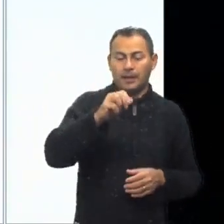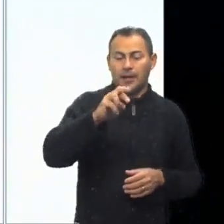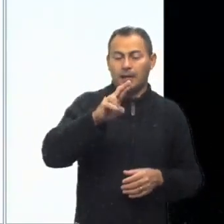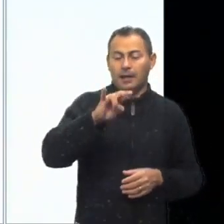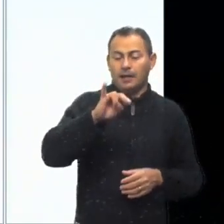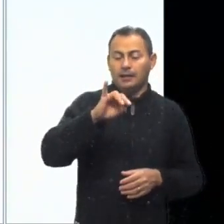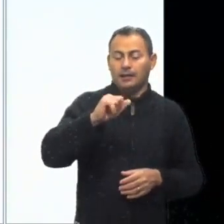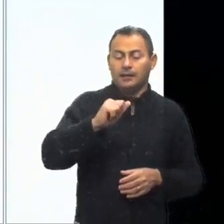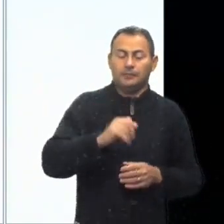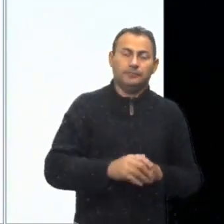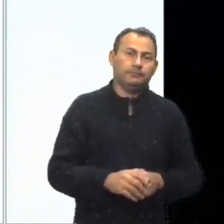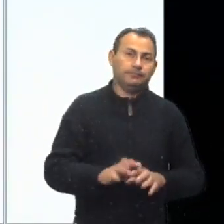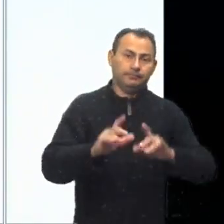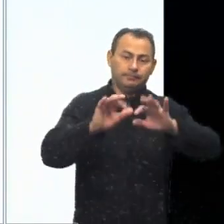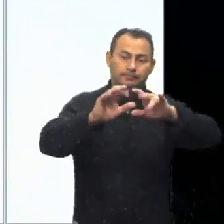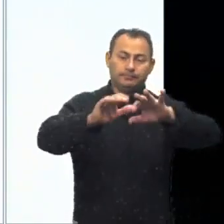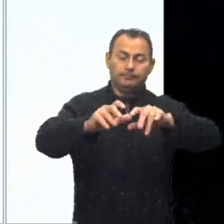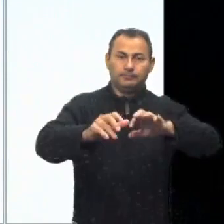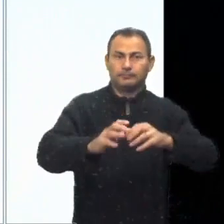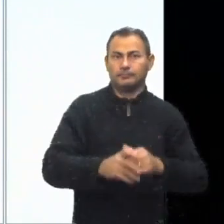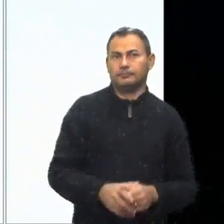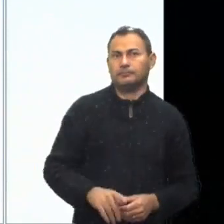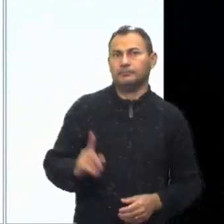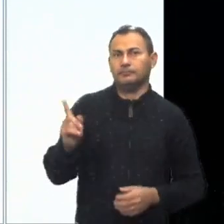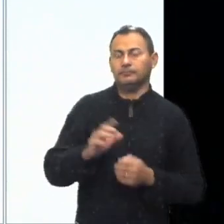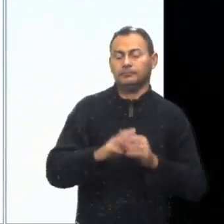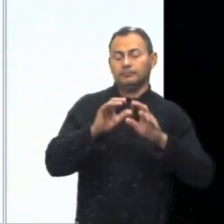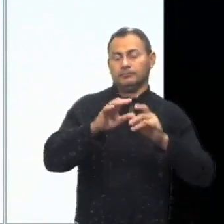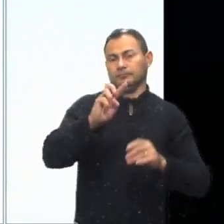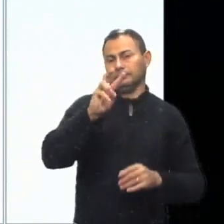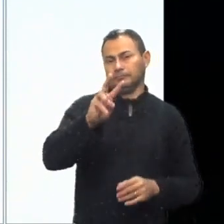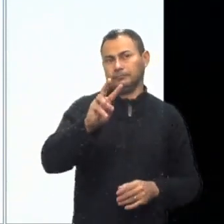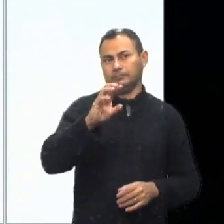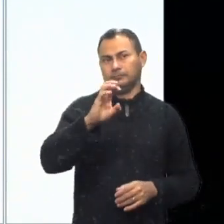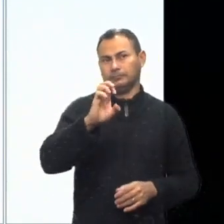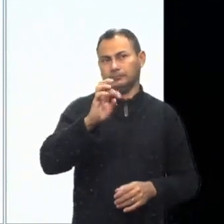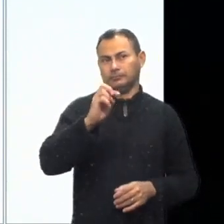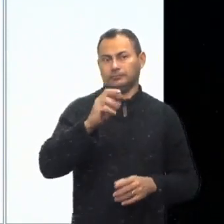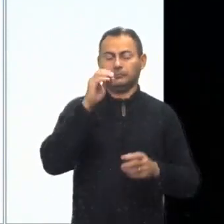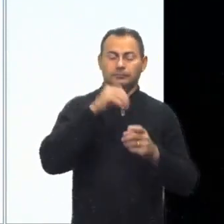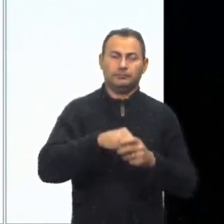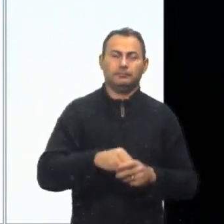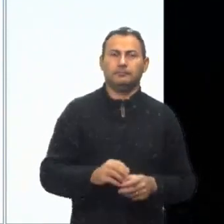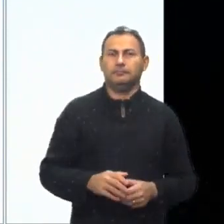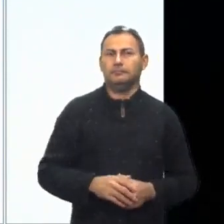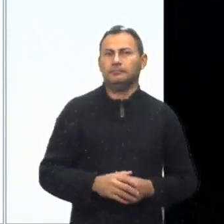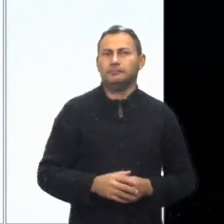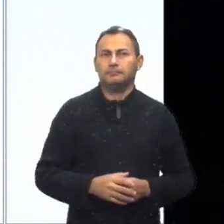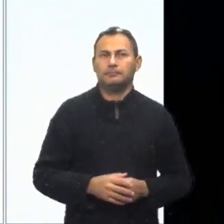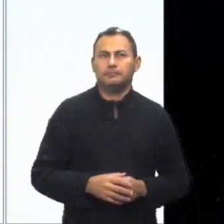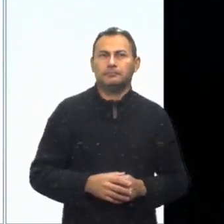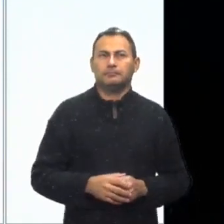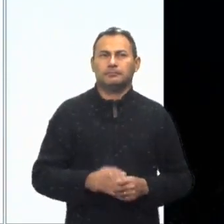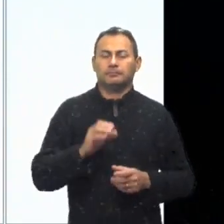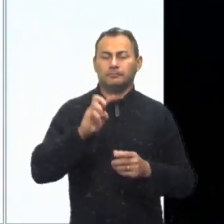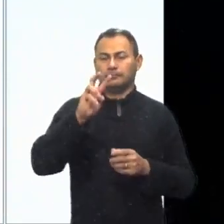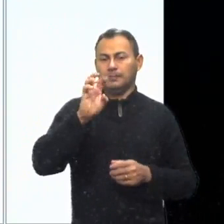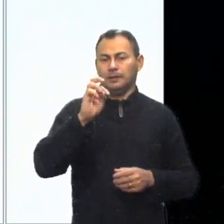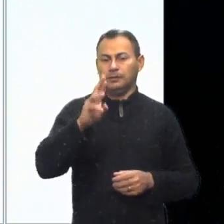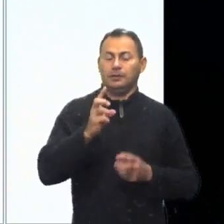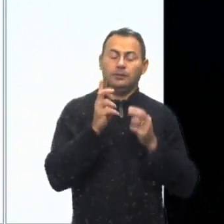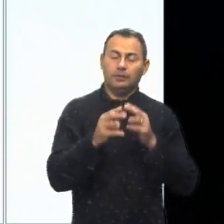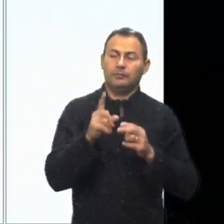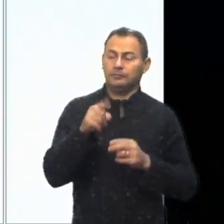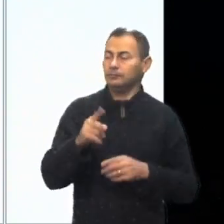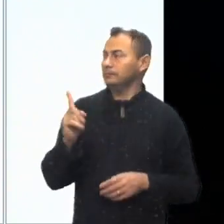num formato vetorial. Então, isso aqui você vai digitar um vetor, se você colocar aqui, vetor igual a isso